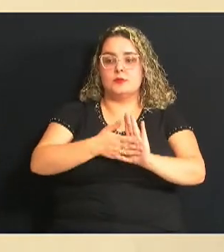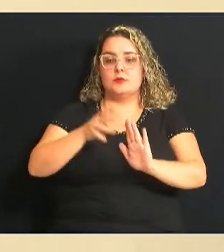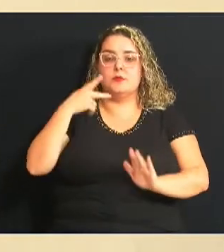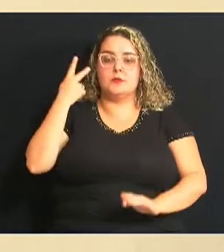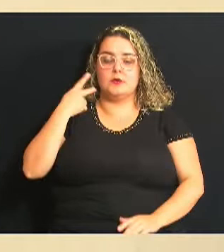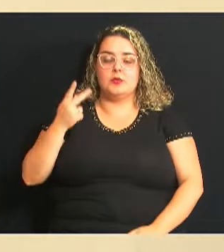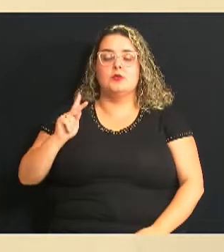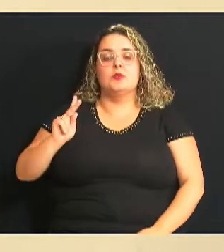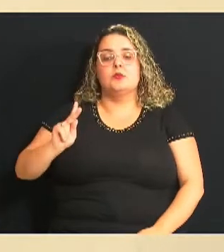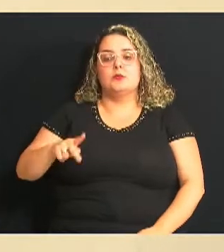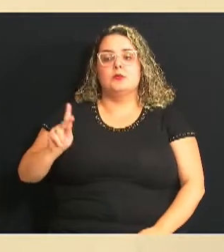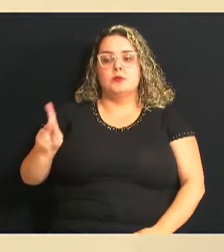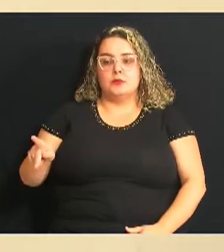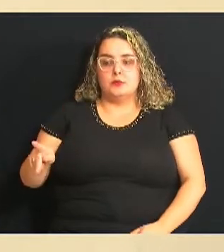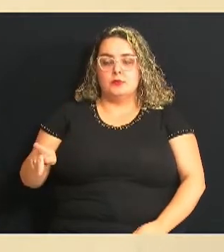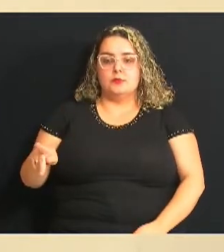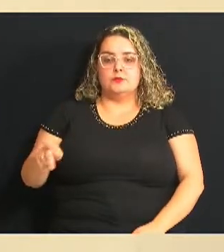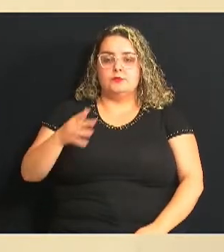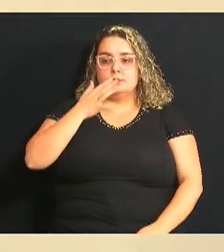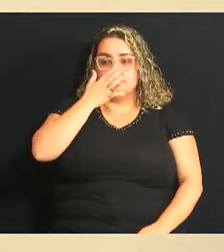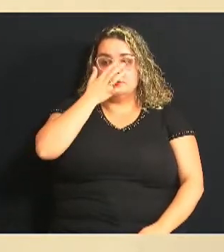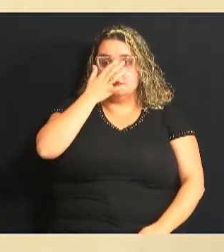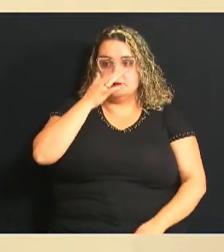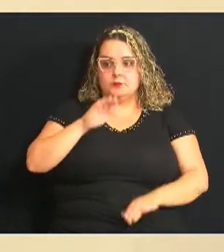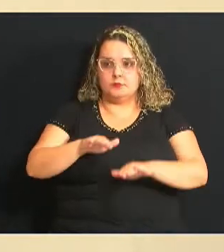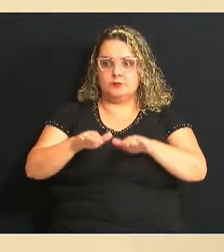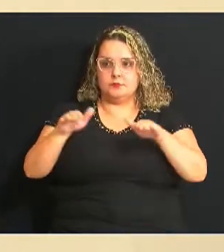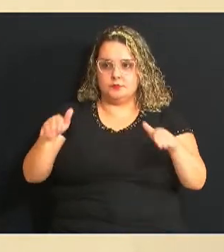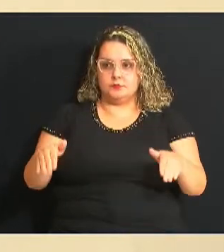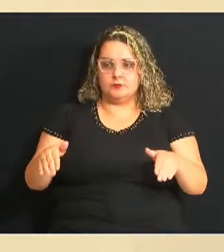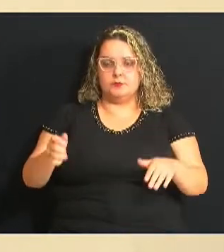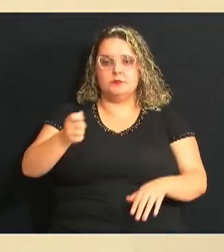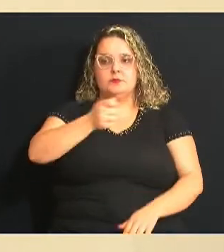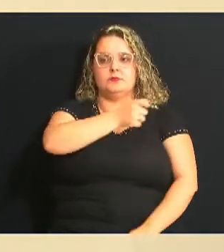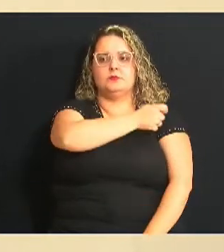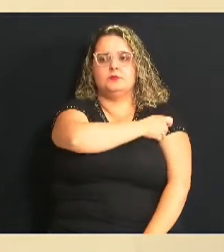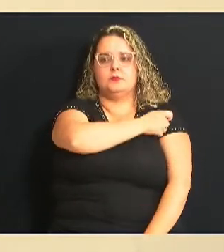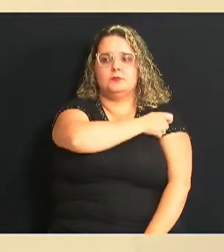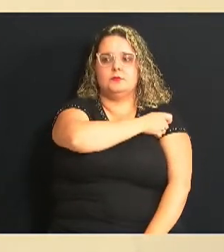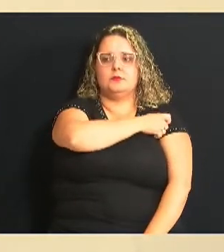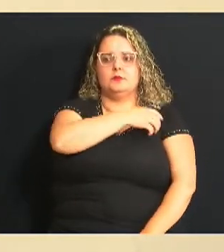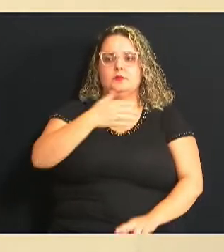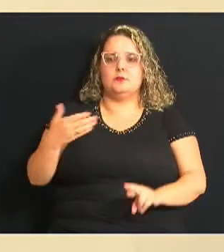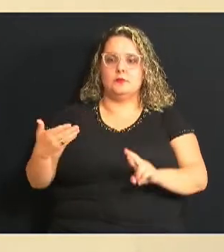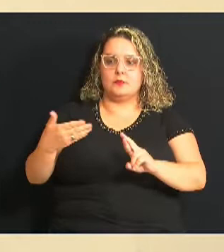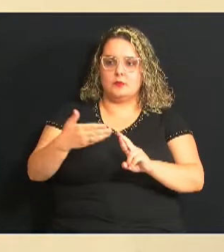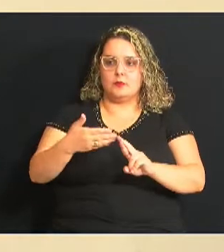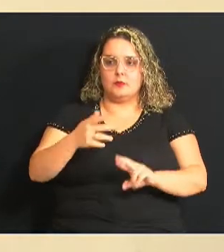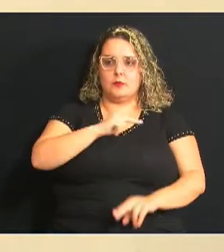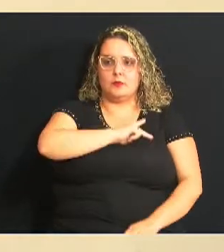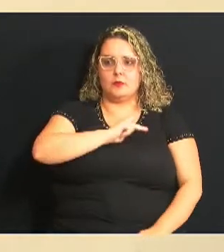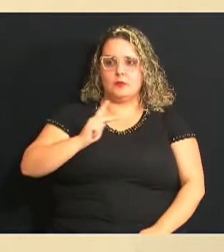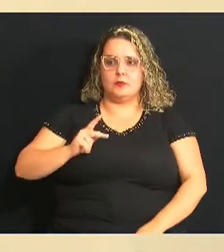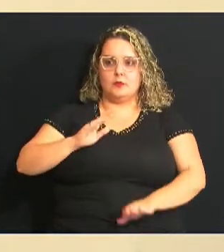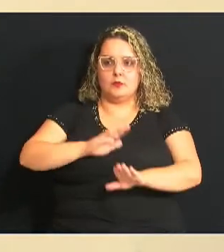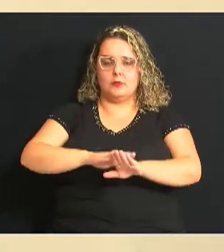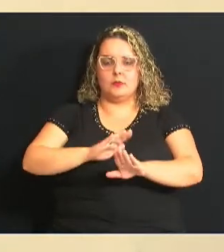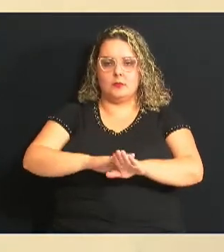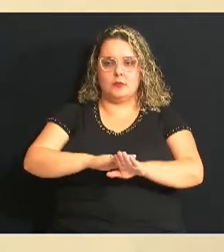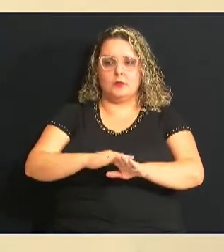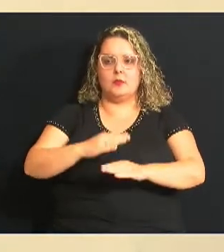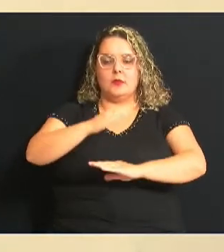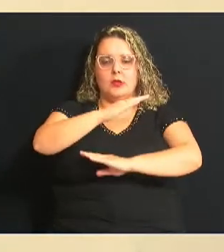Alberto. Já compondo nossa mesa de autoridades, representando a presidente em exercício da